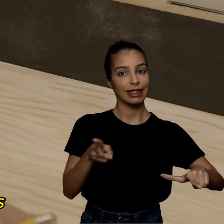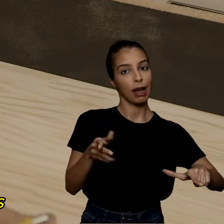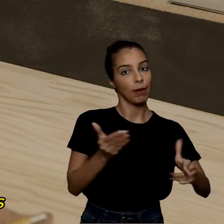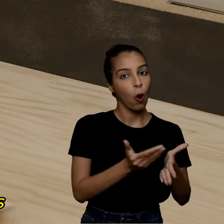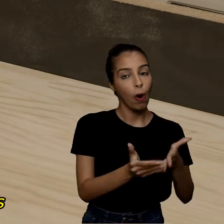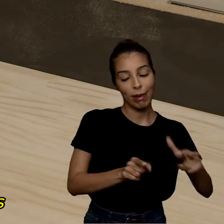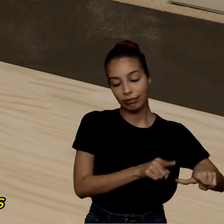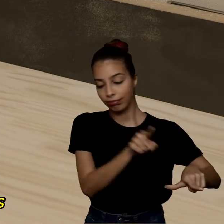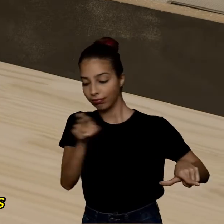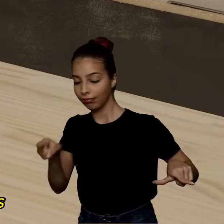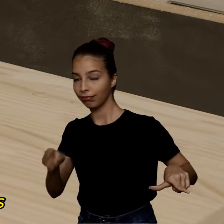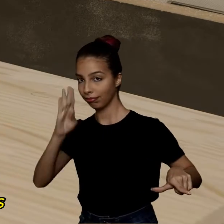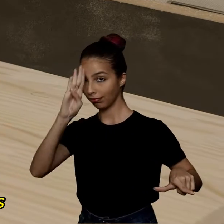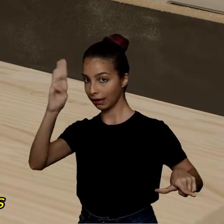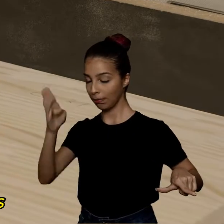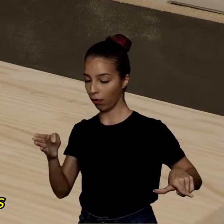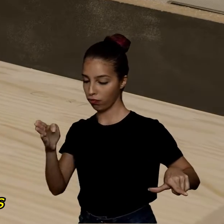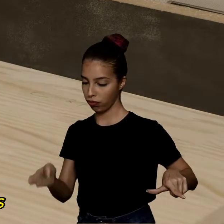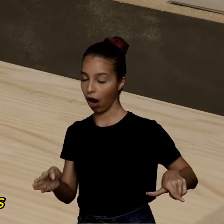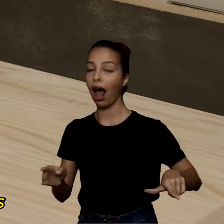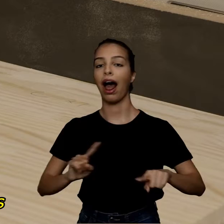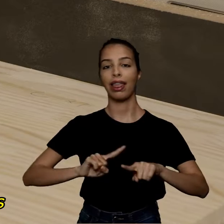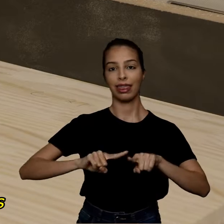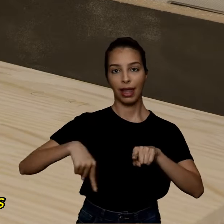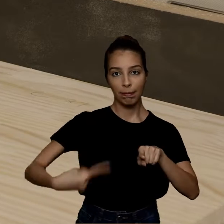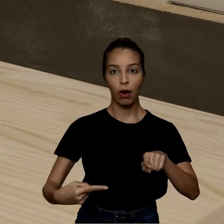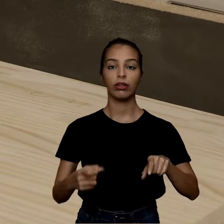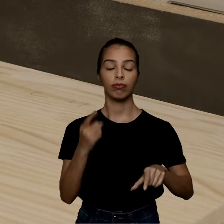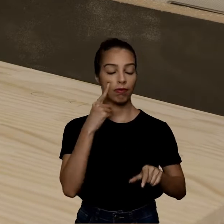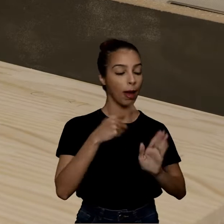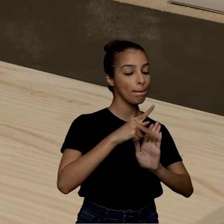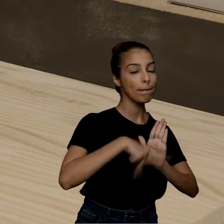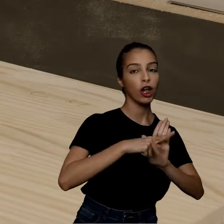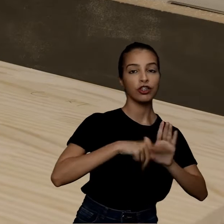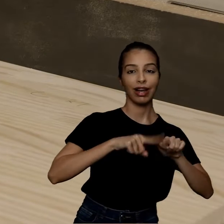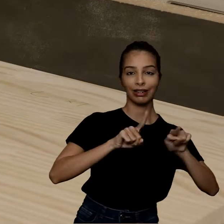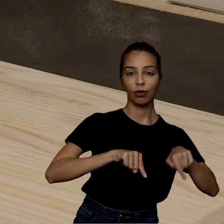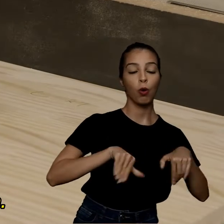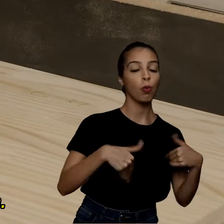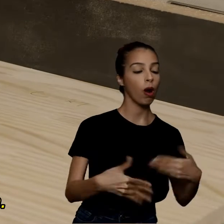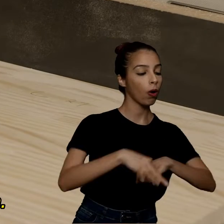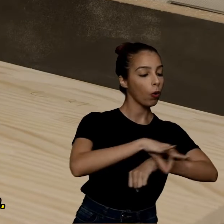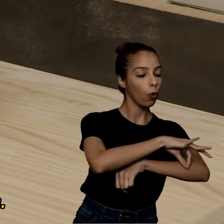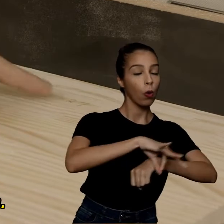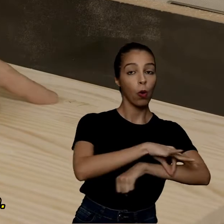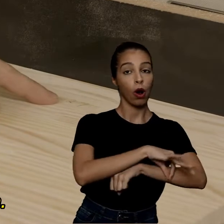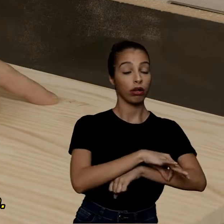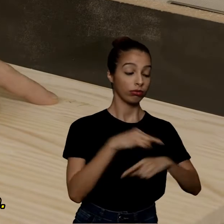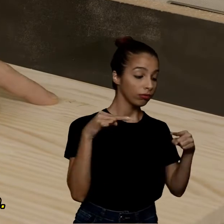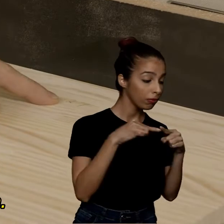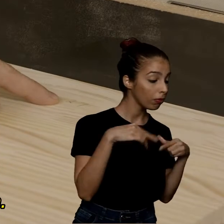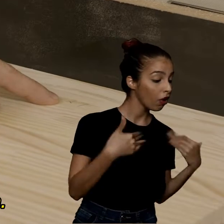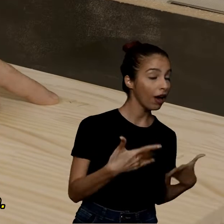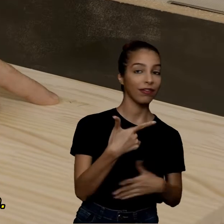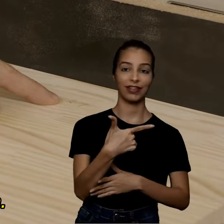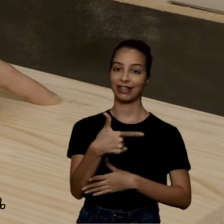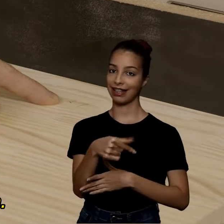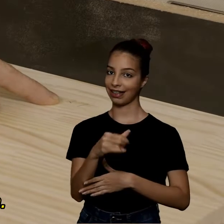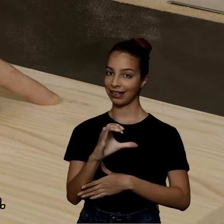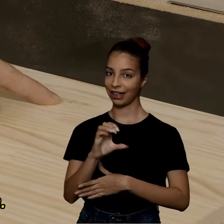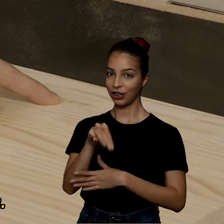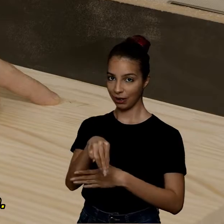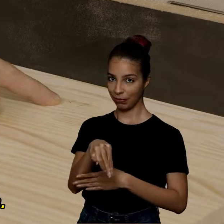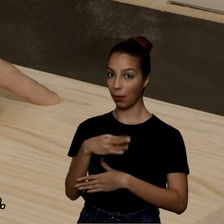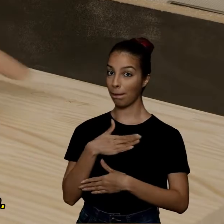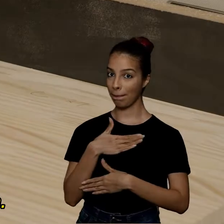Feito o primeiro corte, agora é hora de fazer os cortes nas medidas de projeto. A primeira peça, de acordo com o meu projeto,